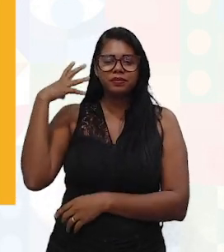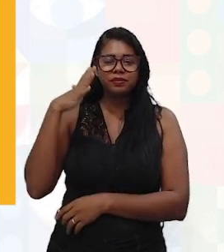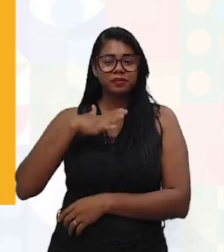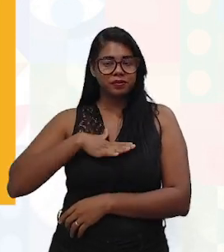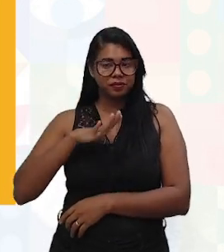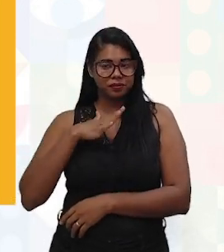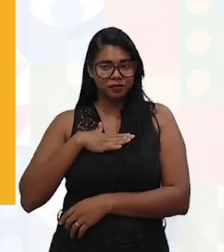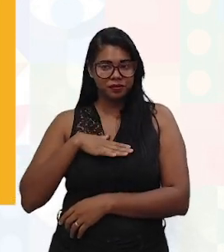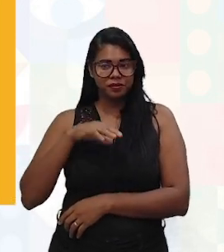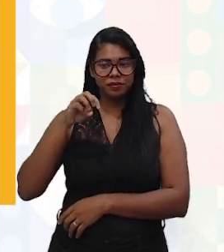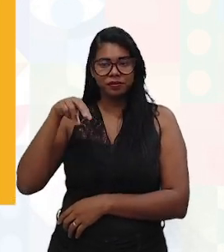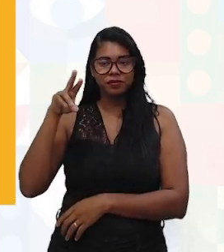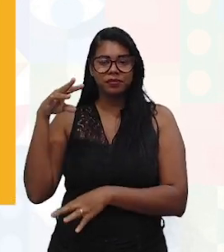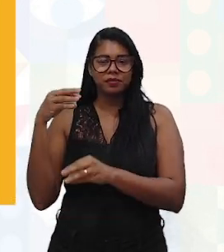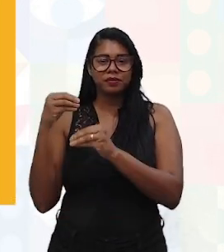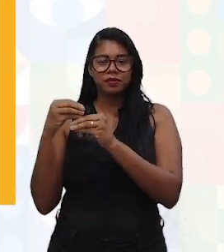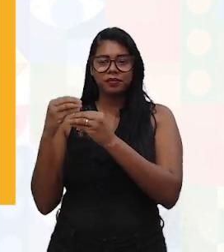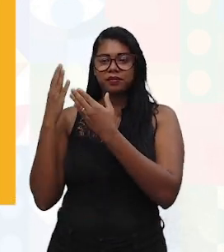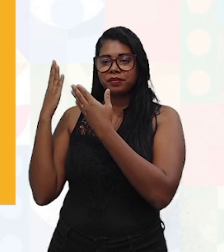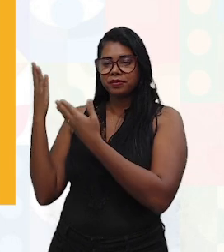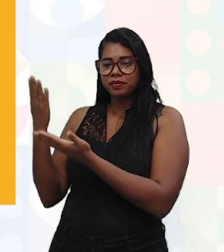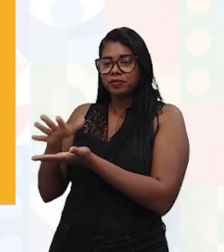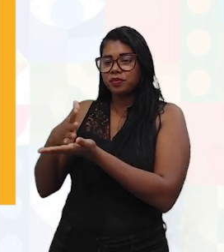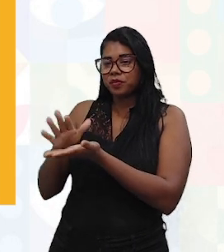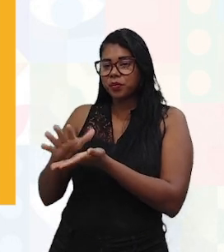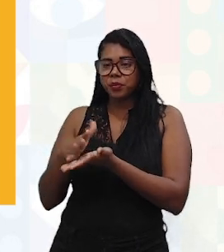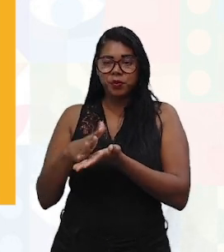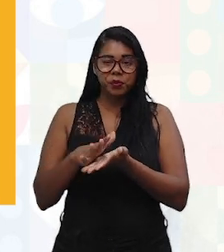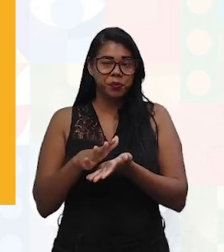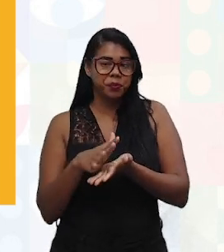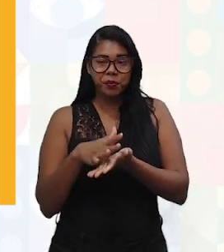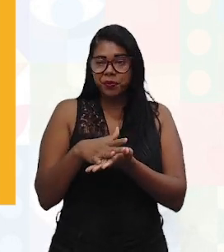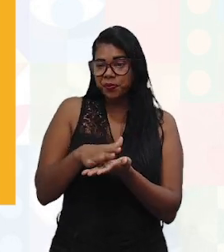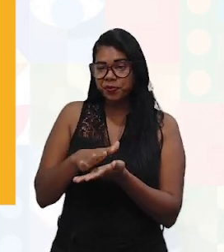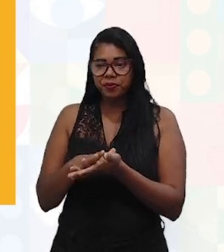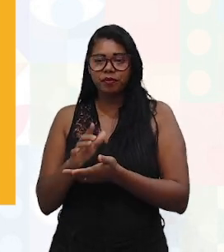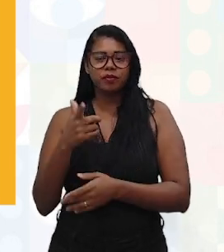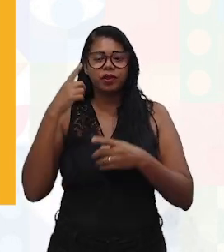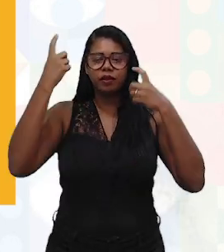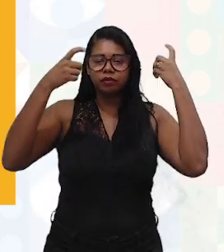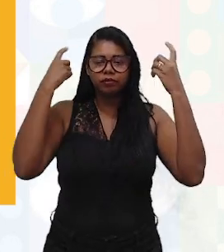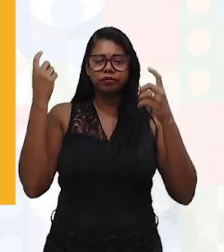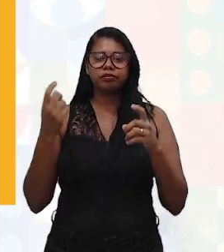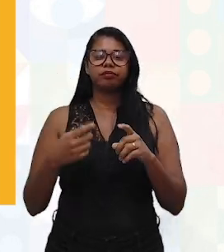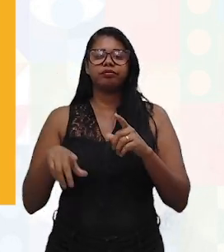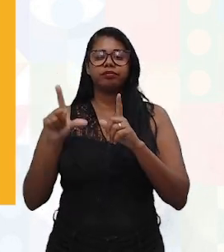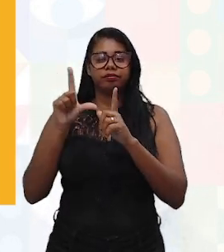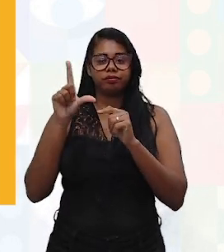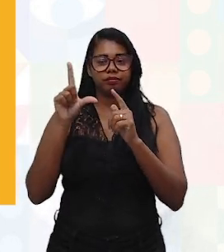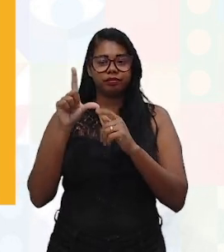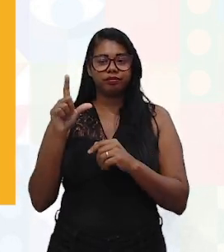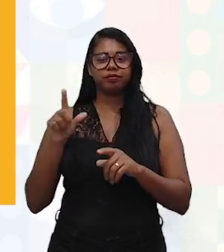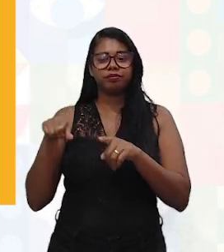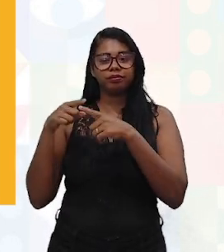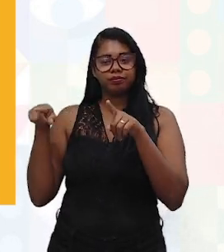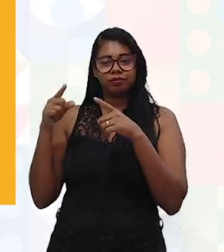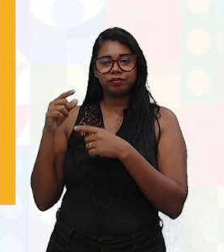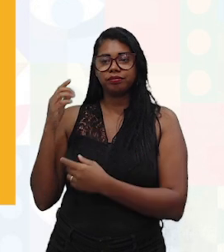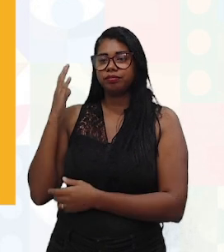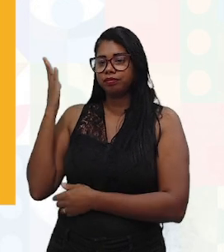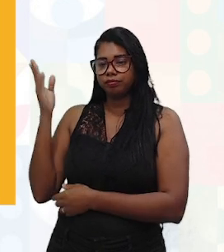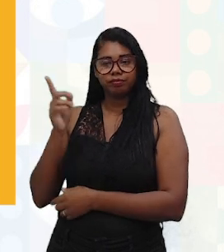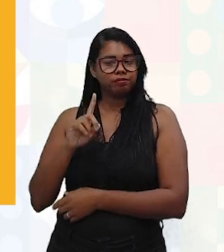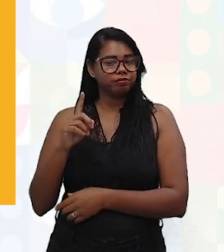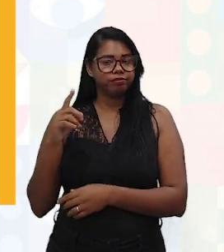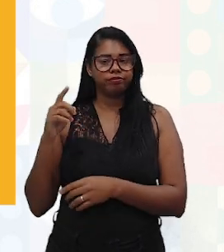gostam especificamente de pagode, não se preocupe, eu quero que você se detenha na letra da música, tá joia? Eu não vou cantar aqui,